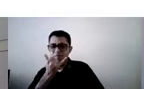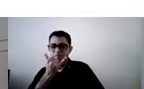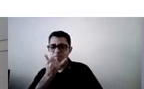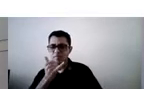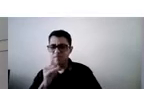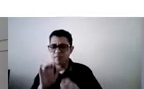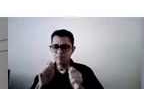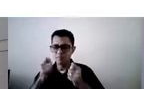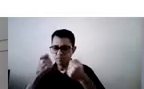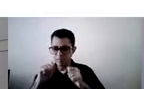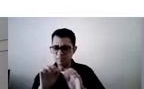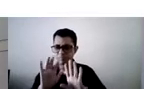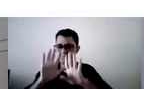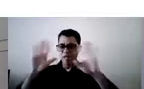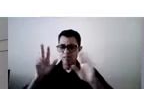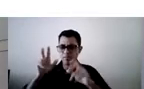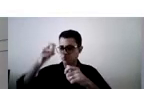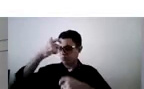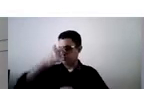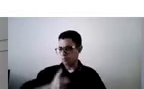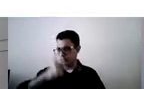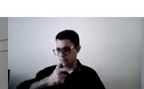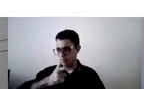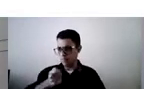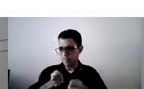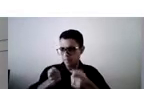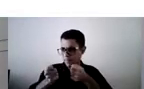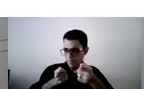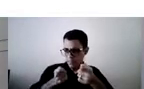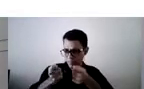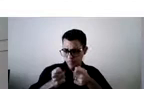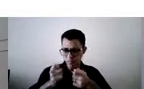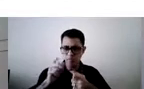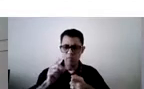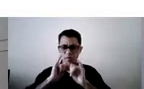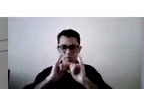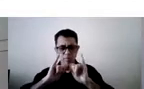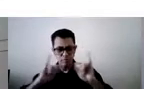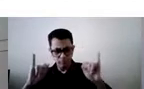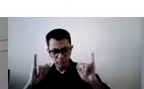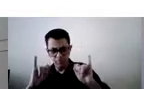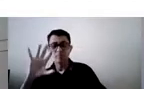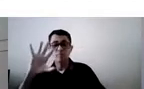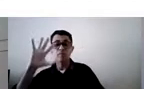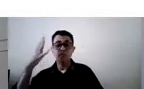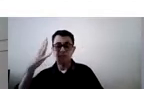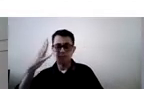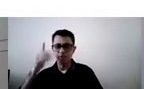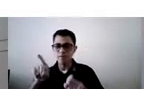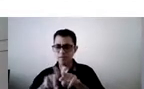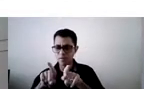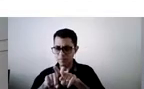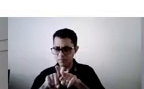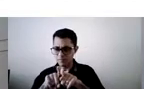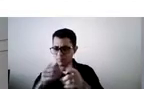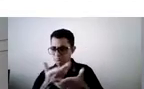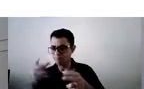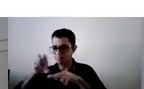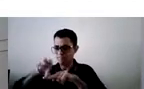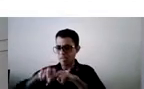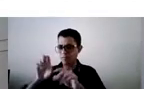a coerência de postura, o equilíbrio entre o dito e o feito, e a disposição